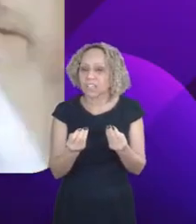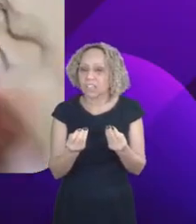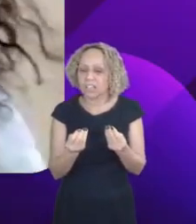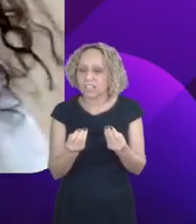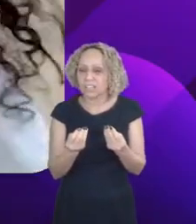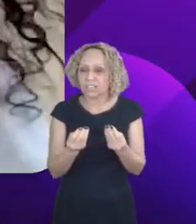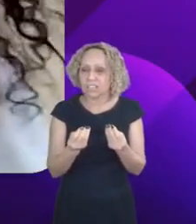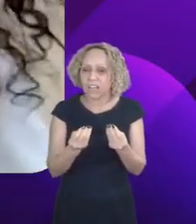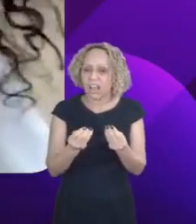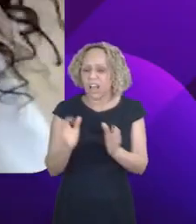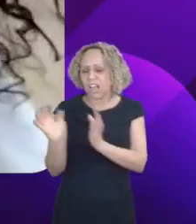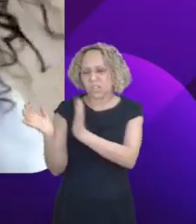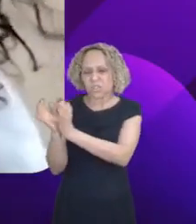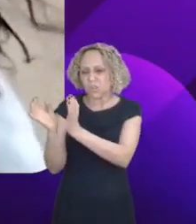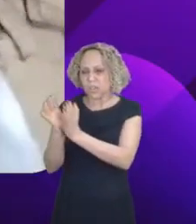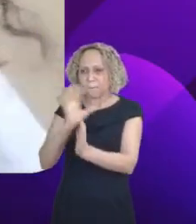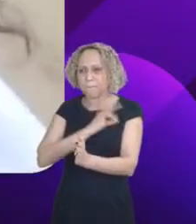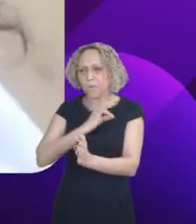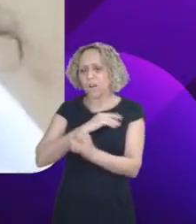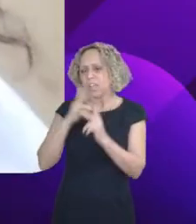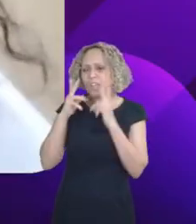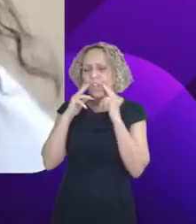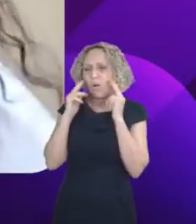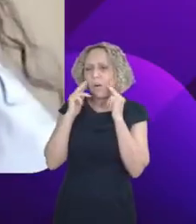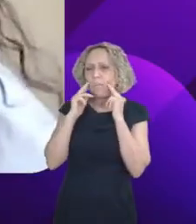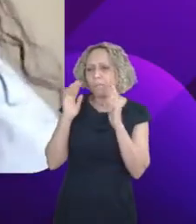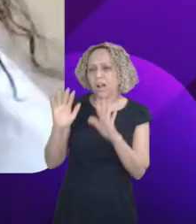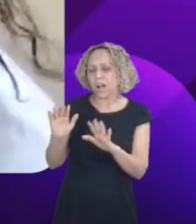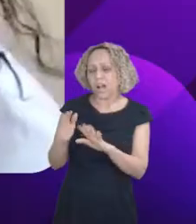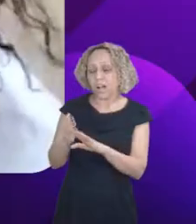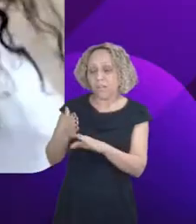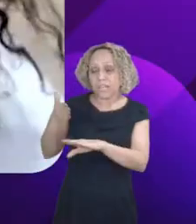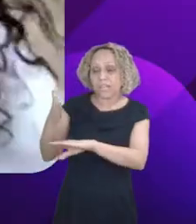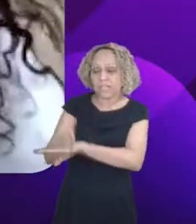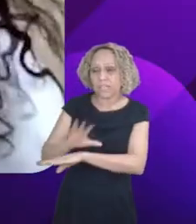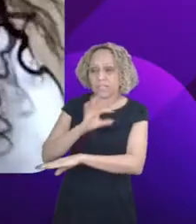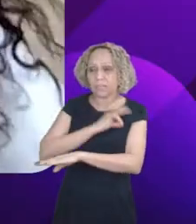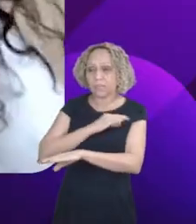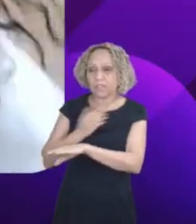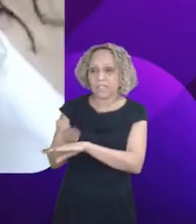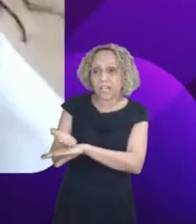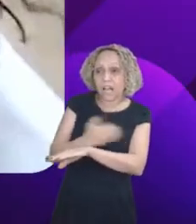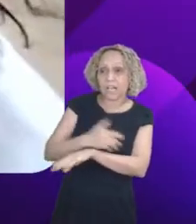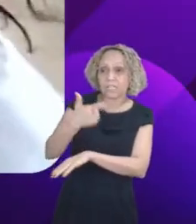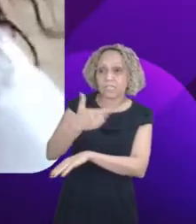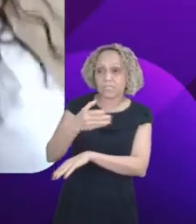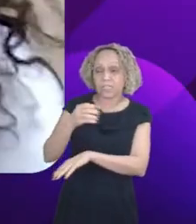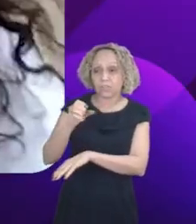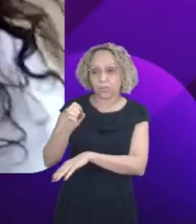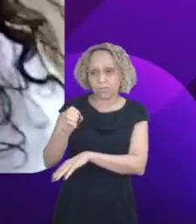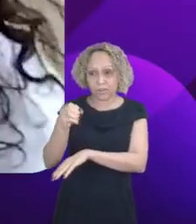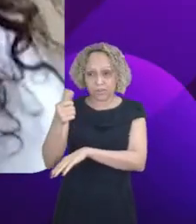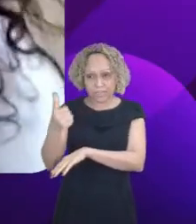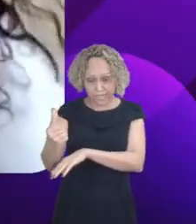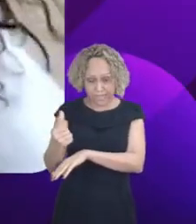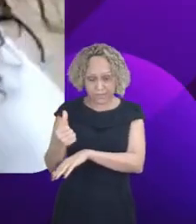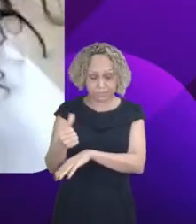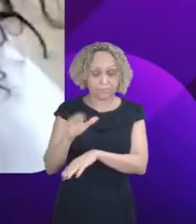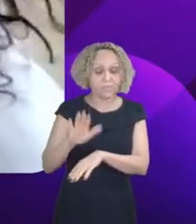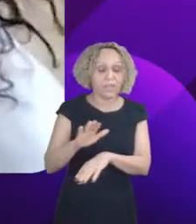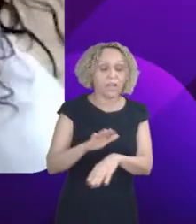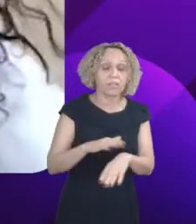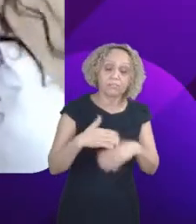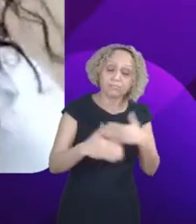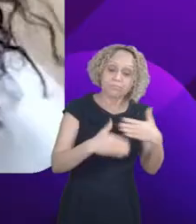são formados e entraram na Polícia Militar antes de 2006. Nós vamos juntos a essas pessoas, nós construímos um diálogo